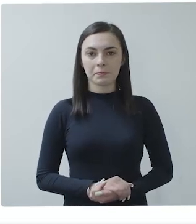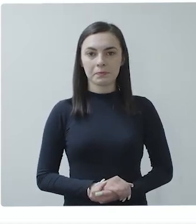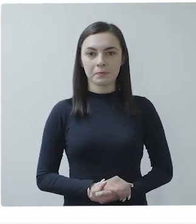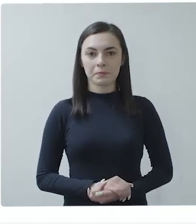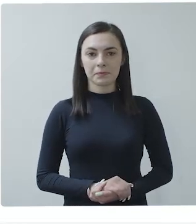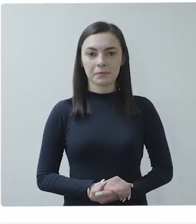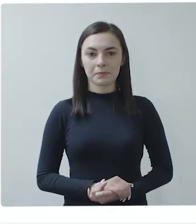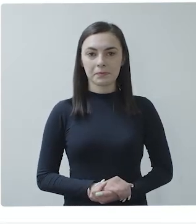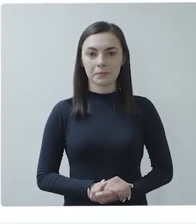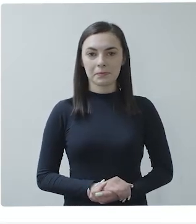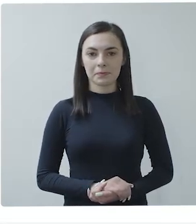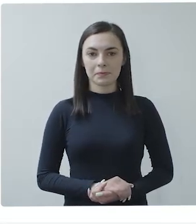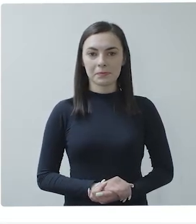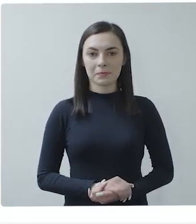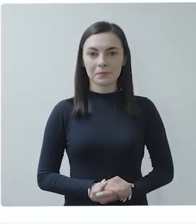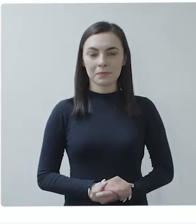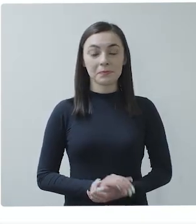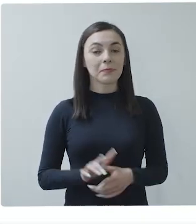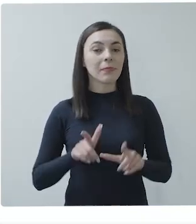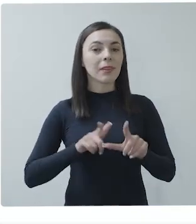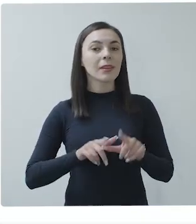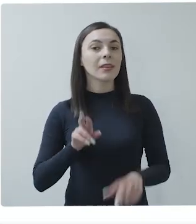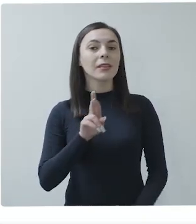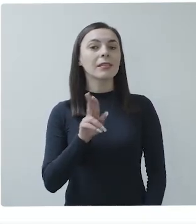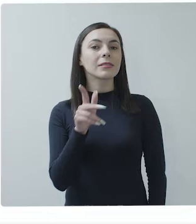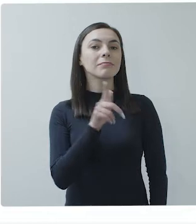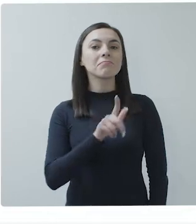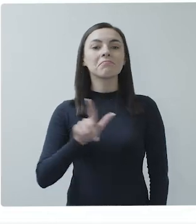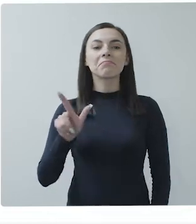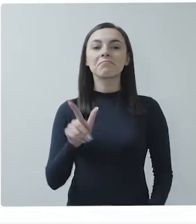A próxima, que tal a letra R?